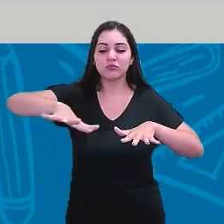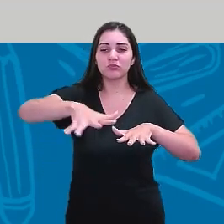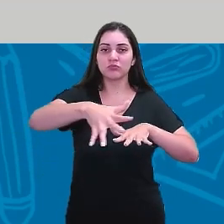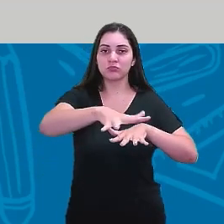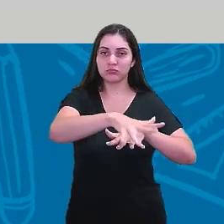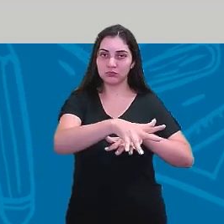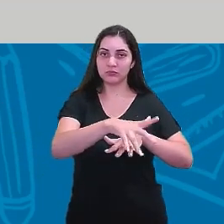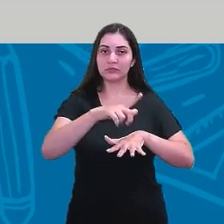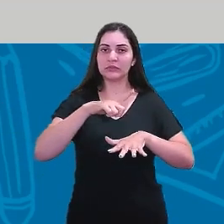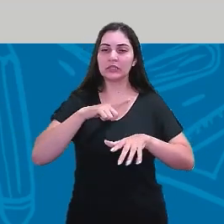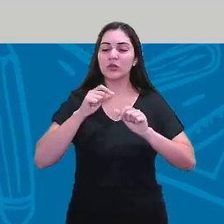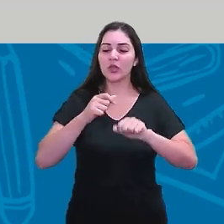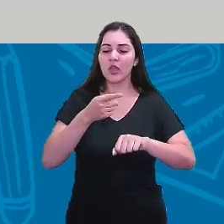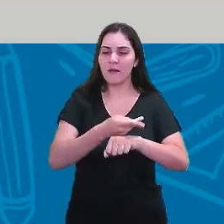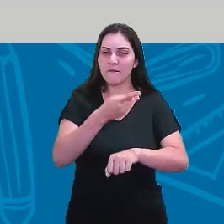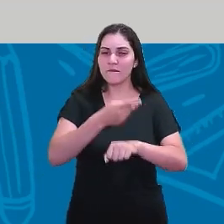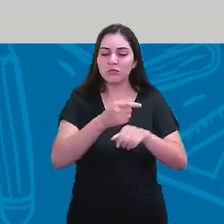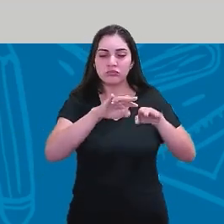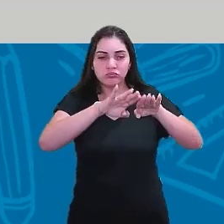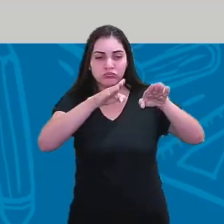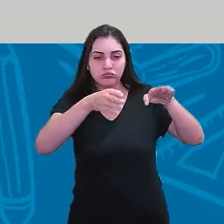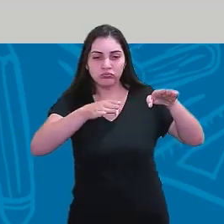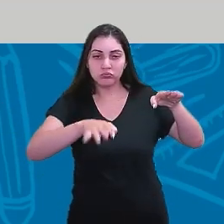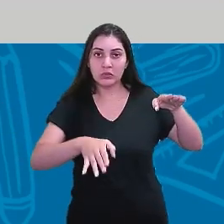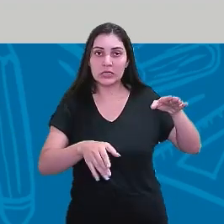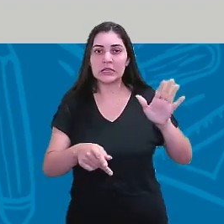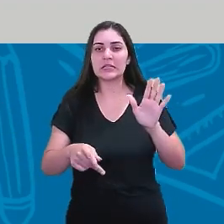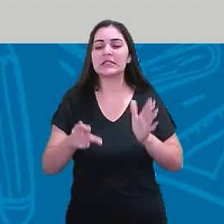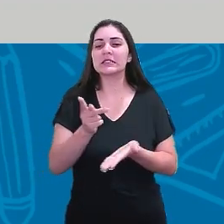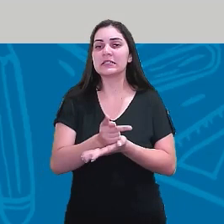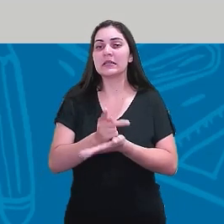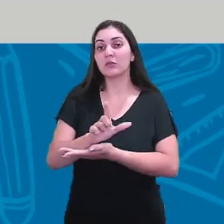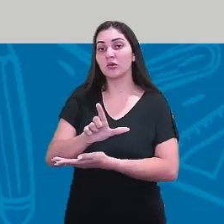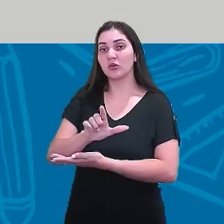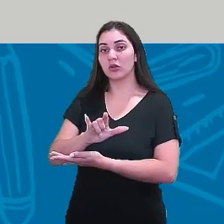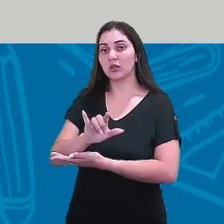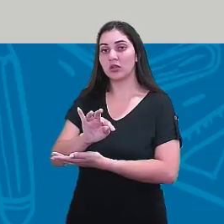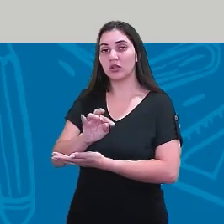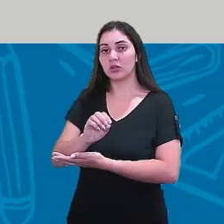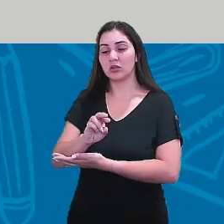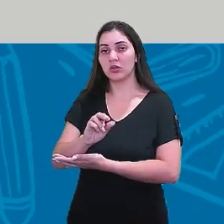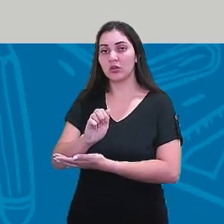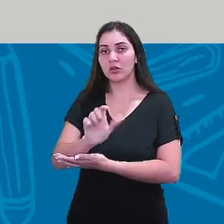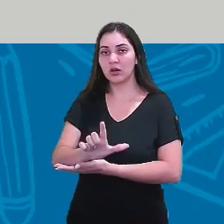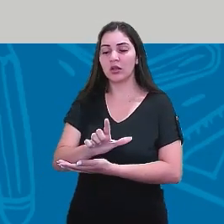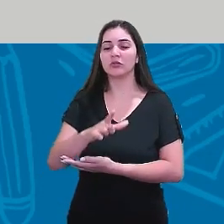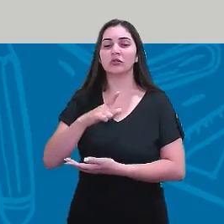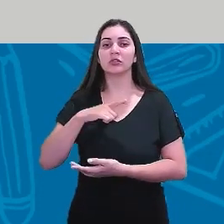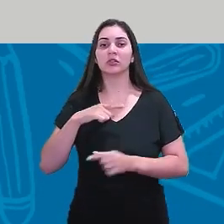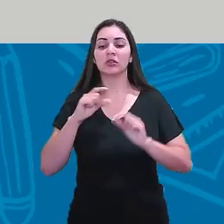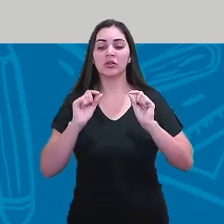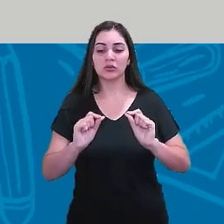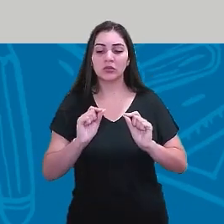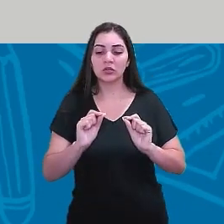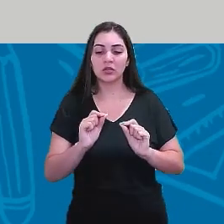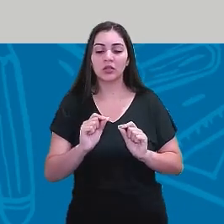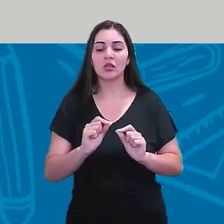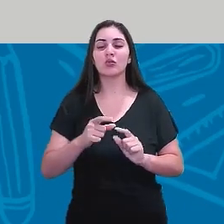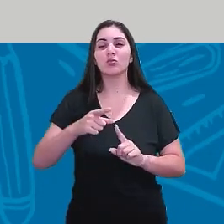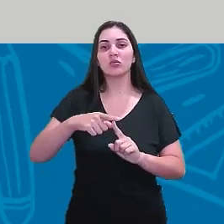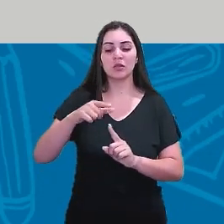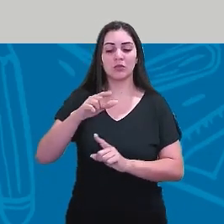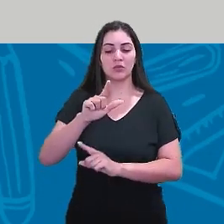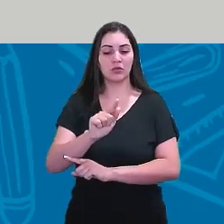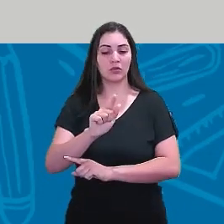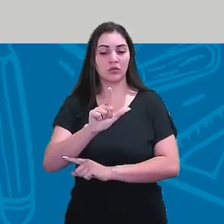formações rochosas litorâneas, tá bom? É mais o litoral. Temos também a erosão